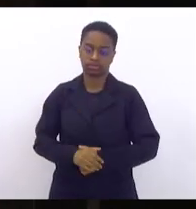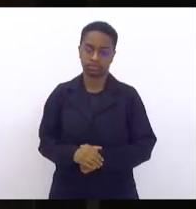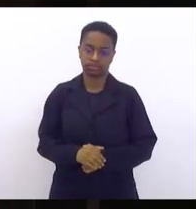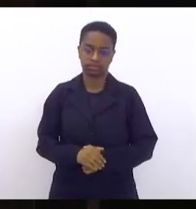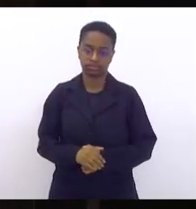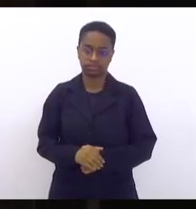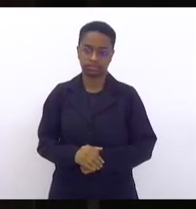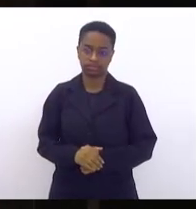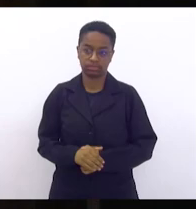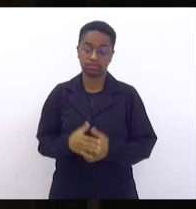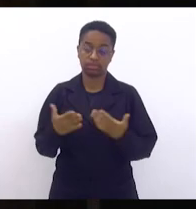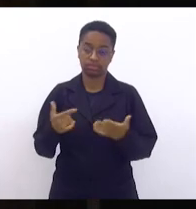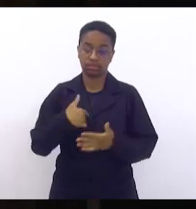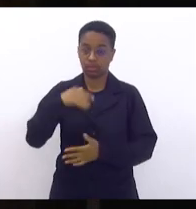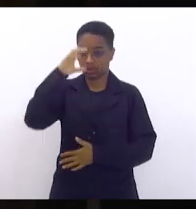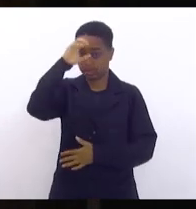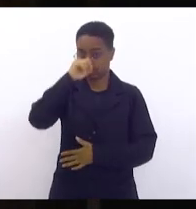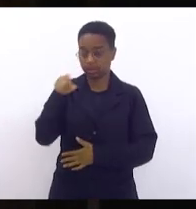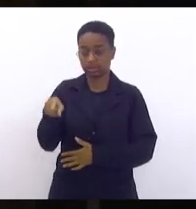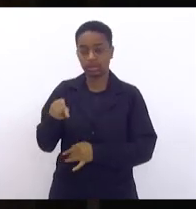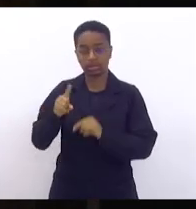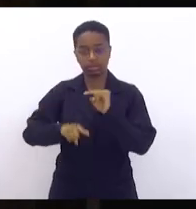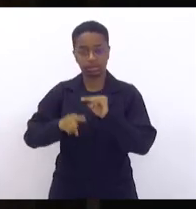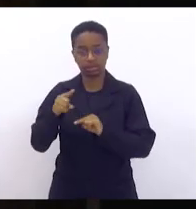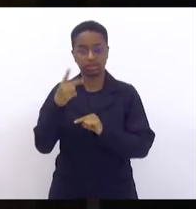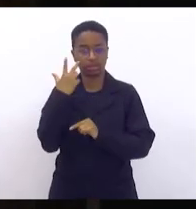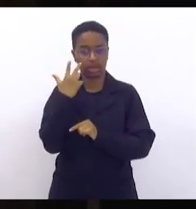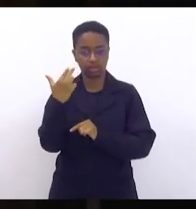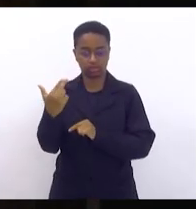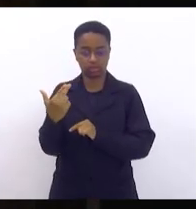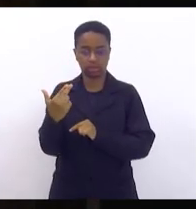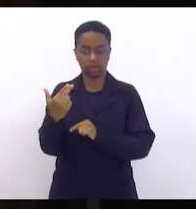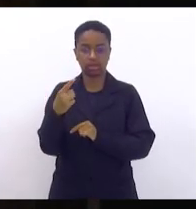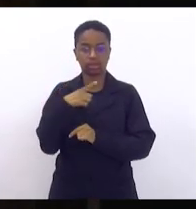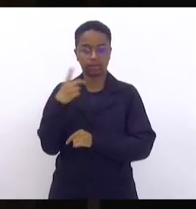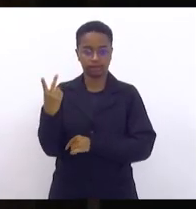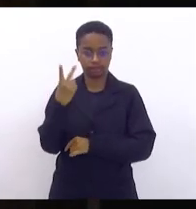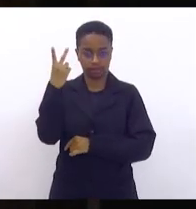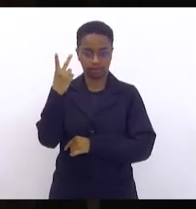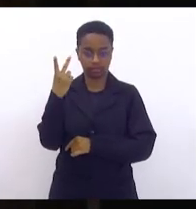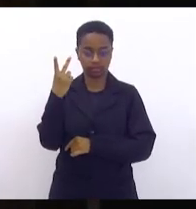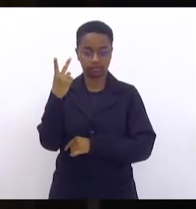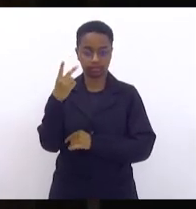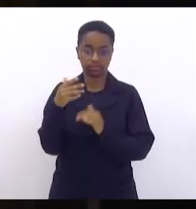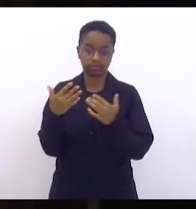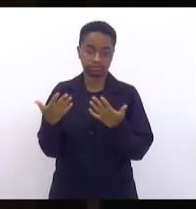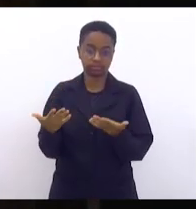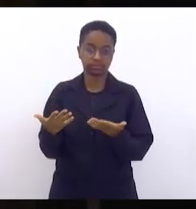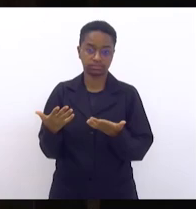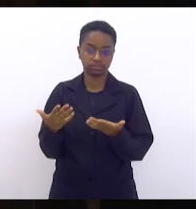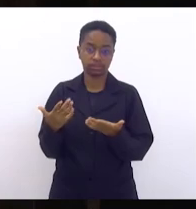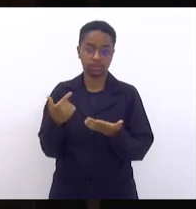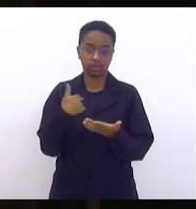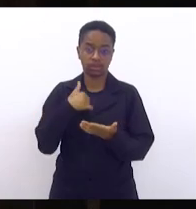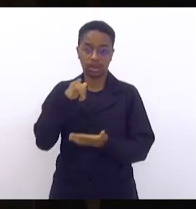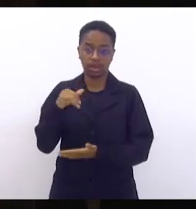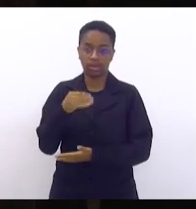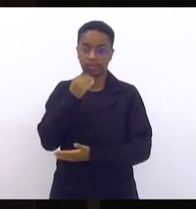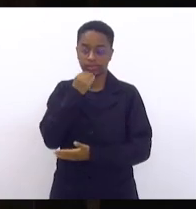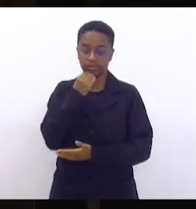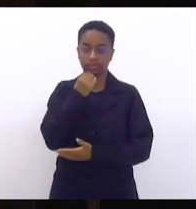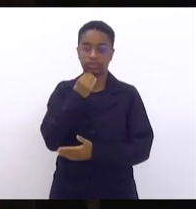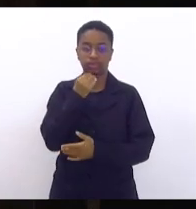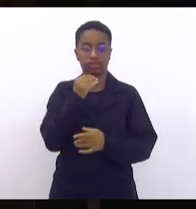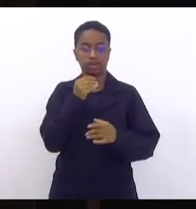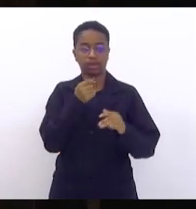quando eu aprendi que aquele recursos naturais ali tinha valor Eu aproveitei investir na minha família